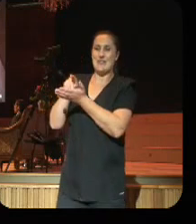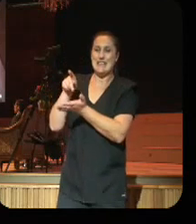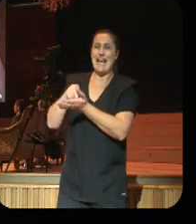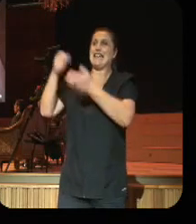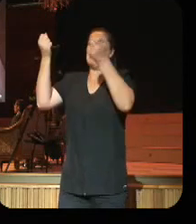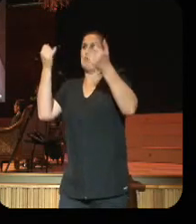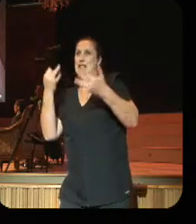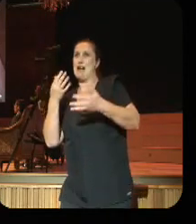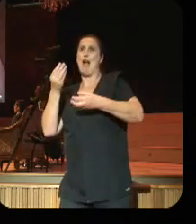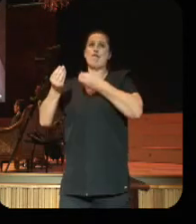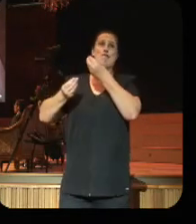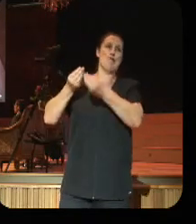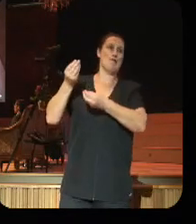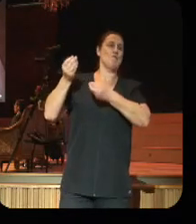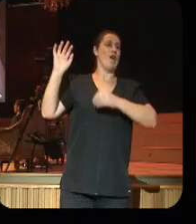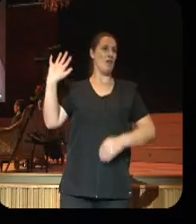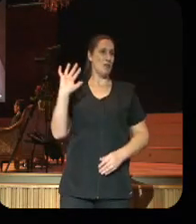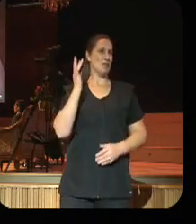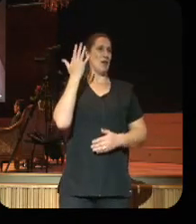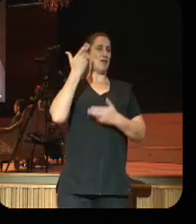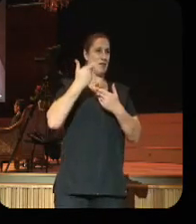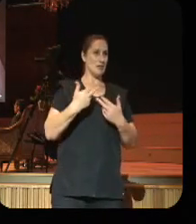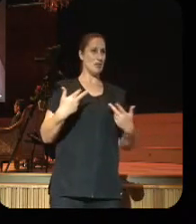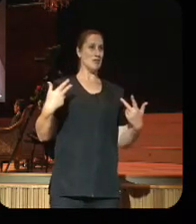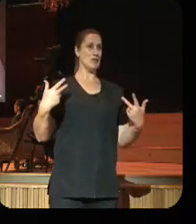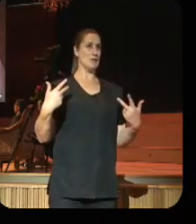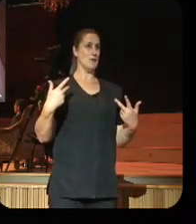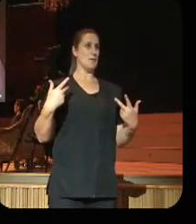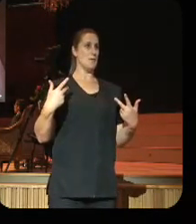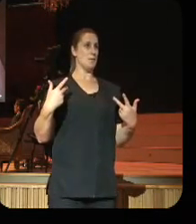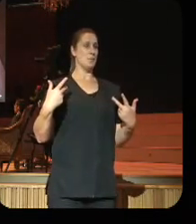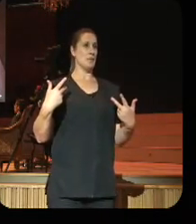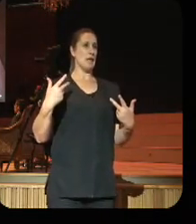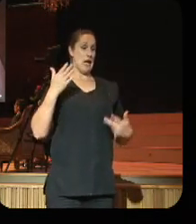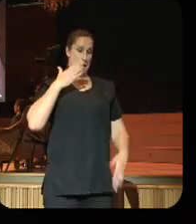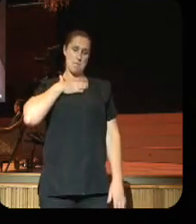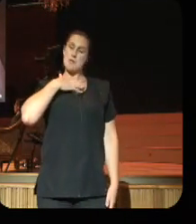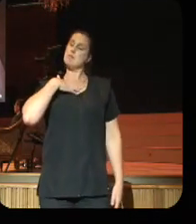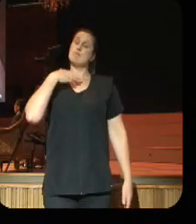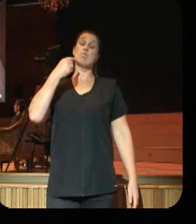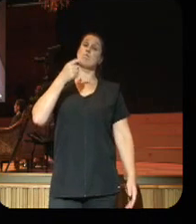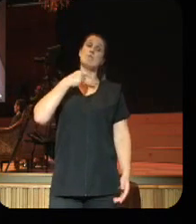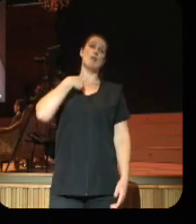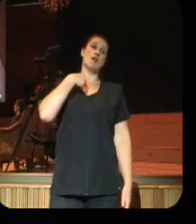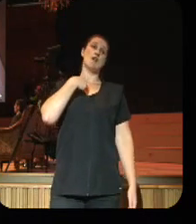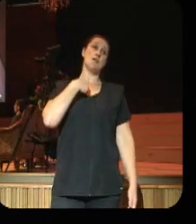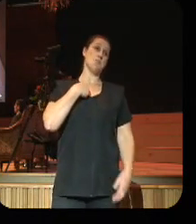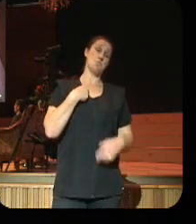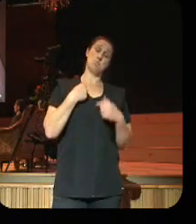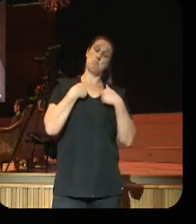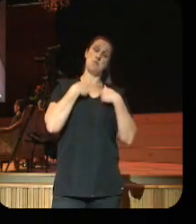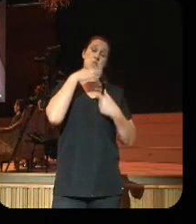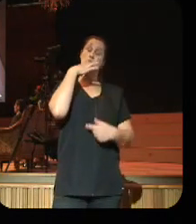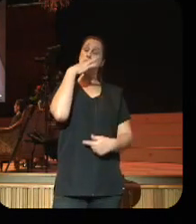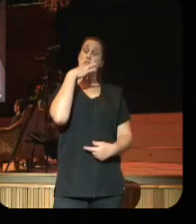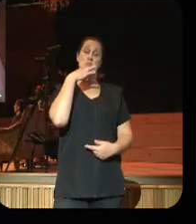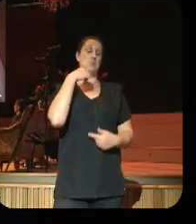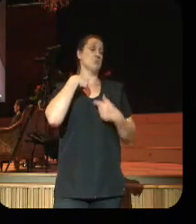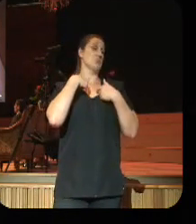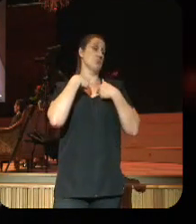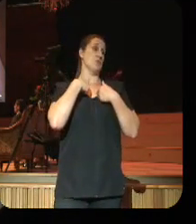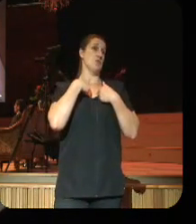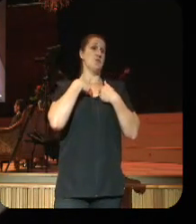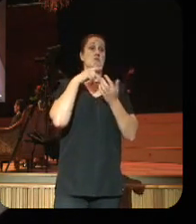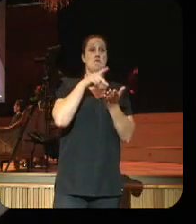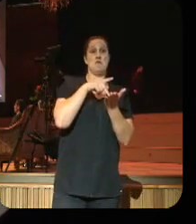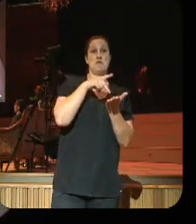mundo pós-moderno, a verdade é a minha verdade, é a sua verdade, é na